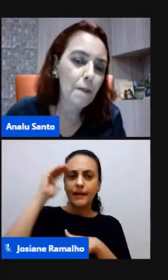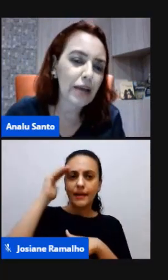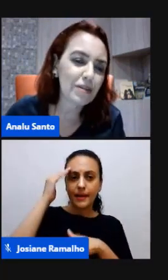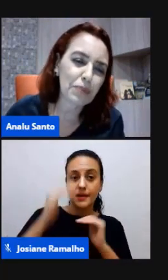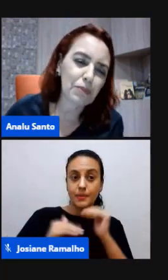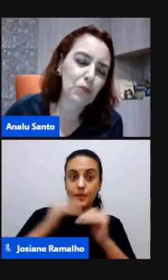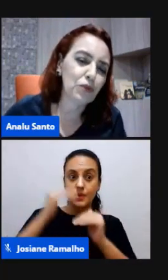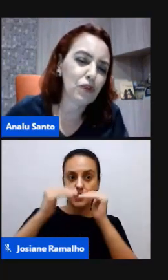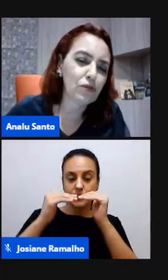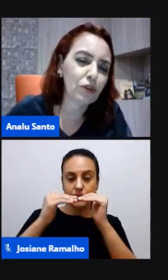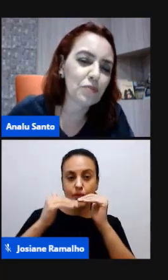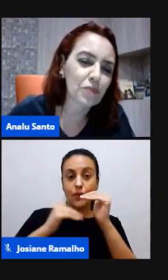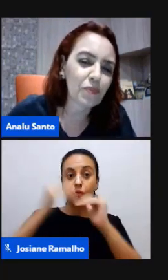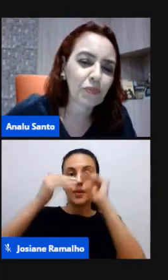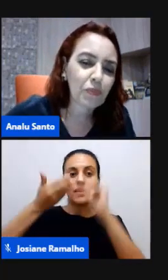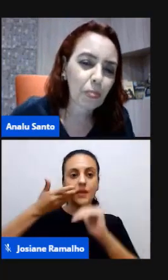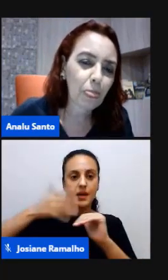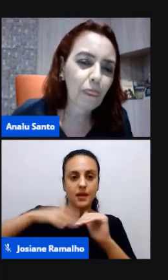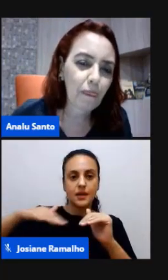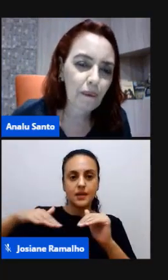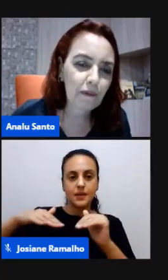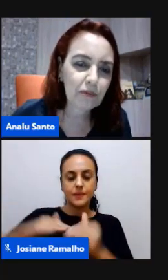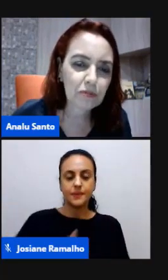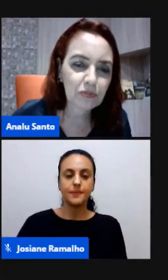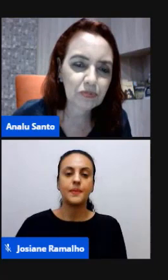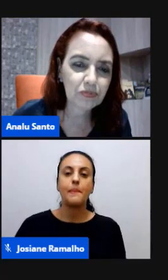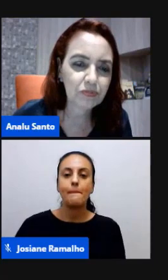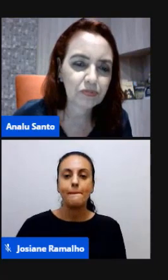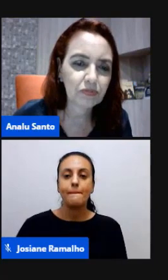criança. Passe para mim, por favor.